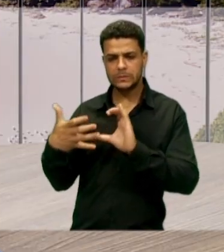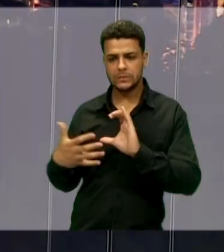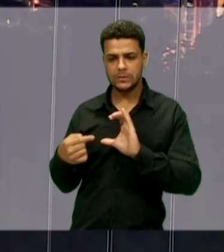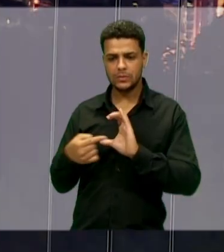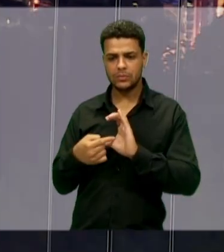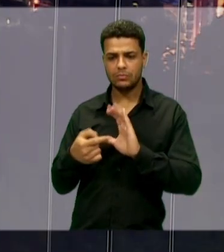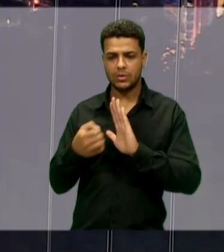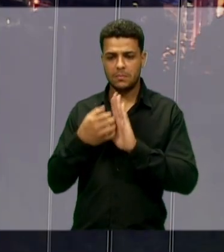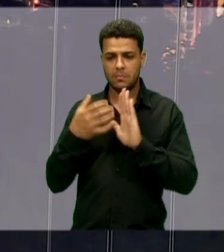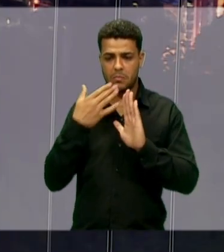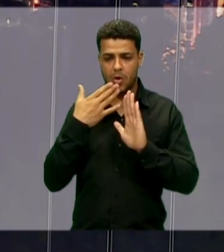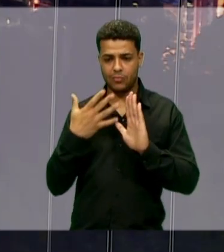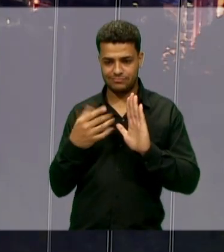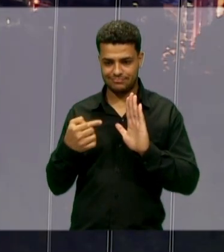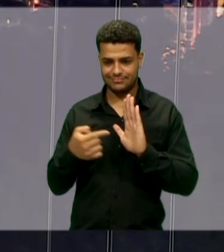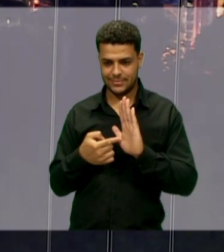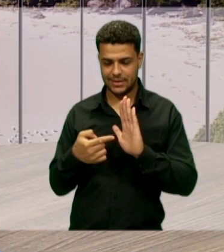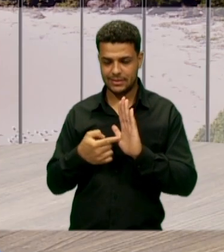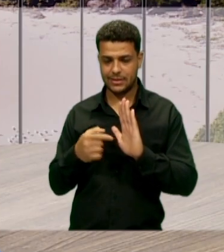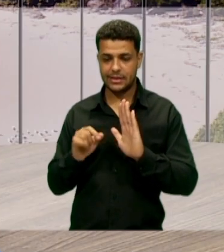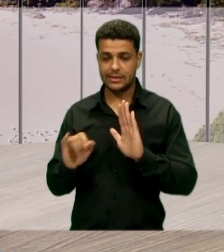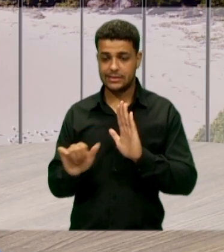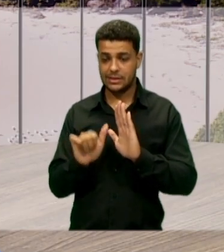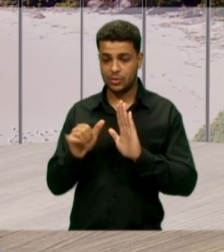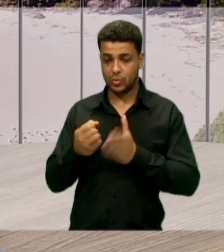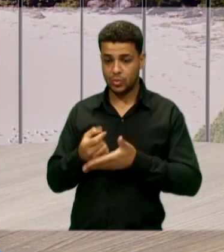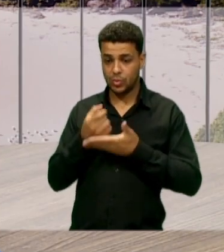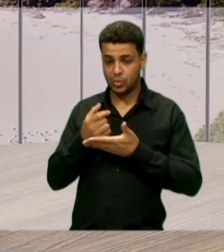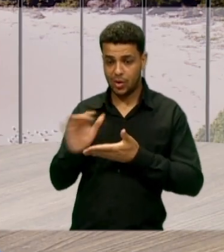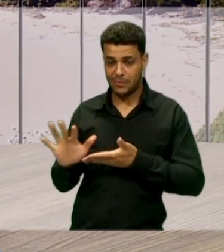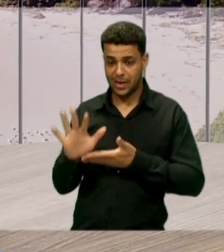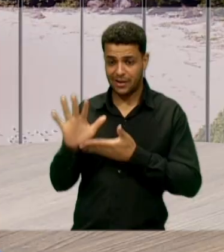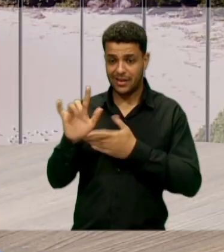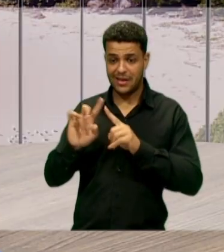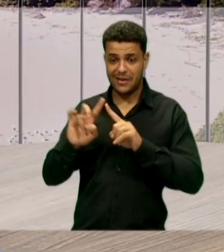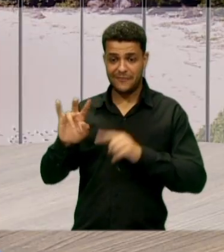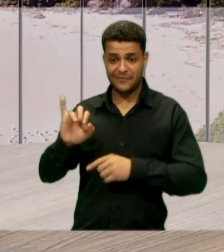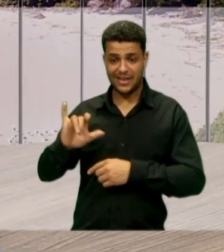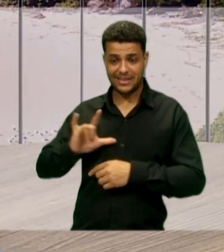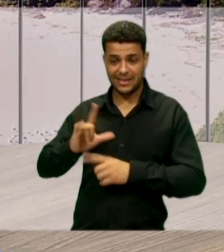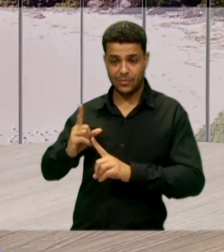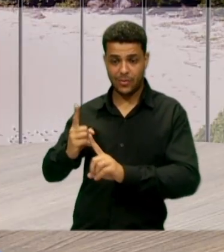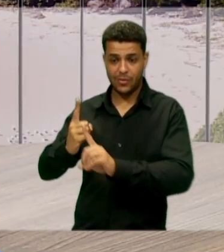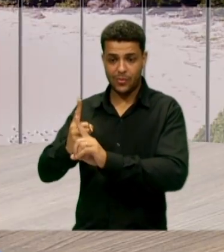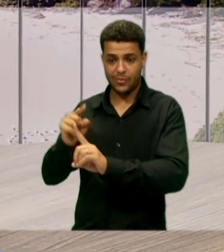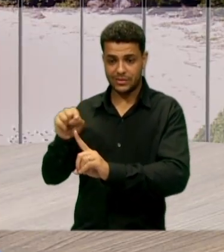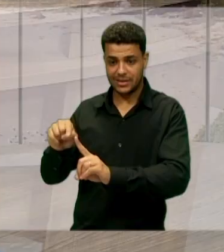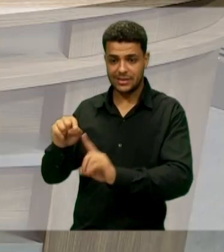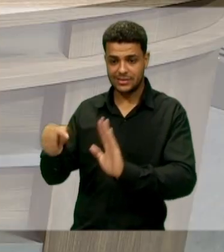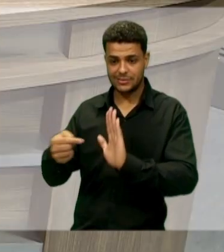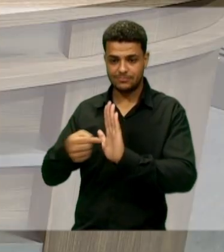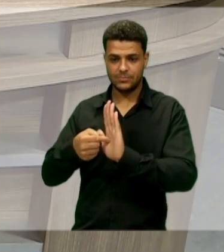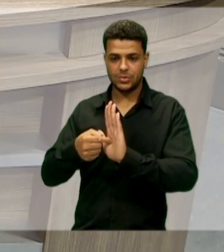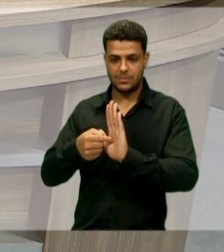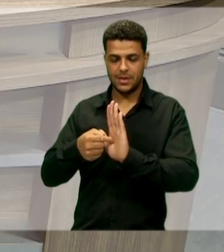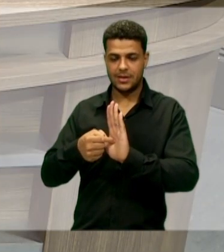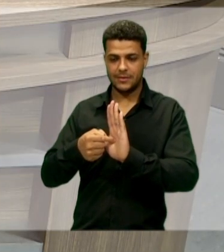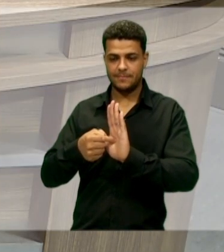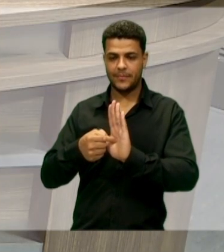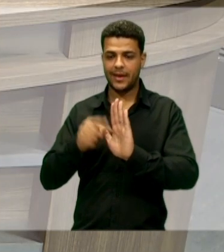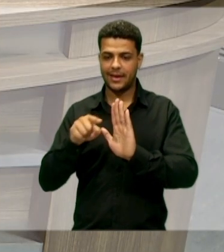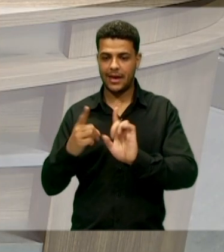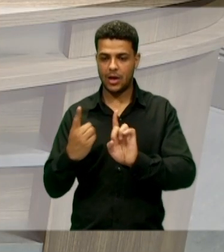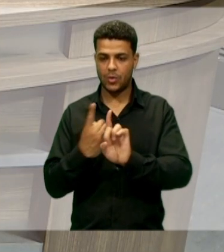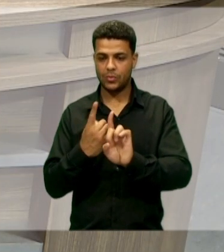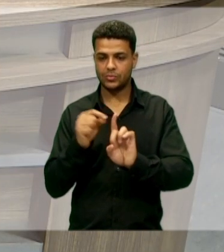esse biomarcador. Porque toda droga de alto custo, ela vai ter que ter um encontro com esse biomarcador, que é